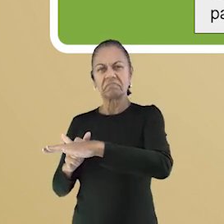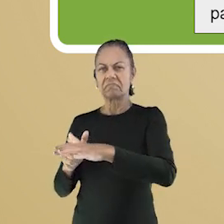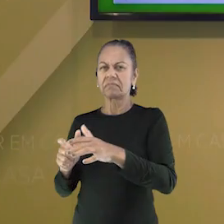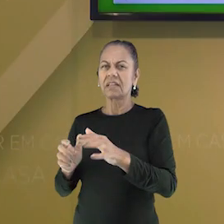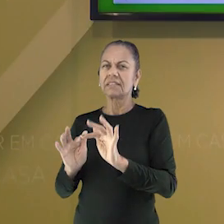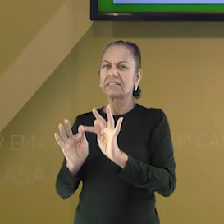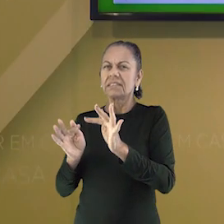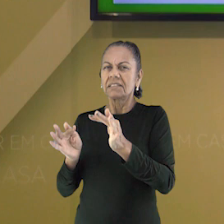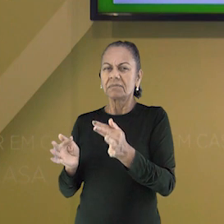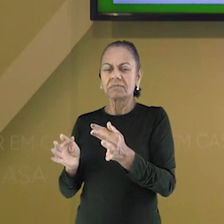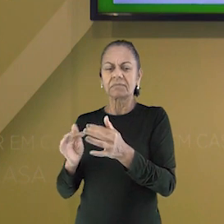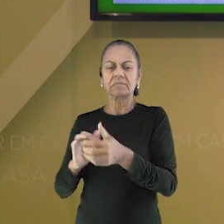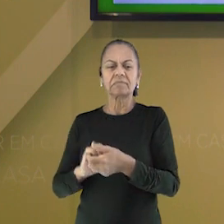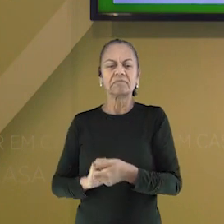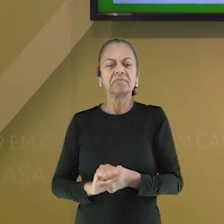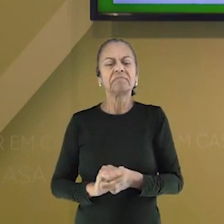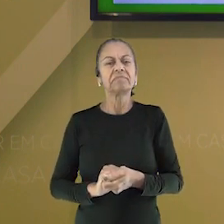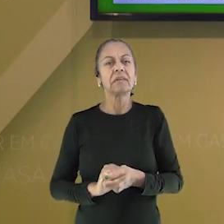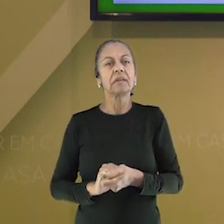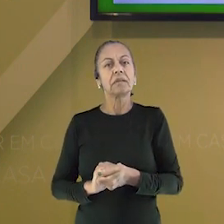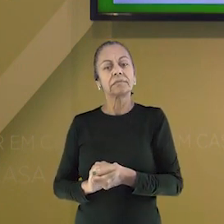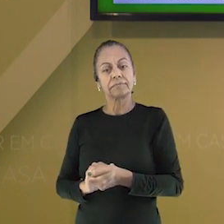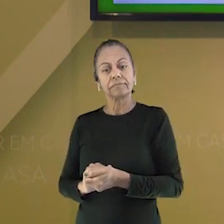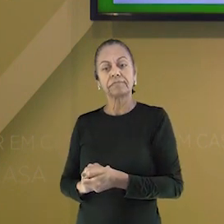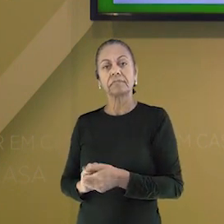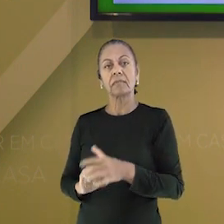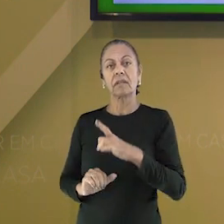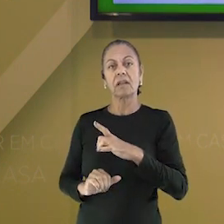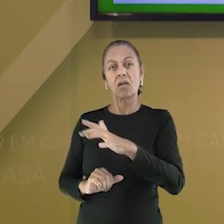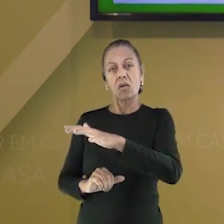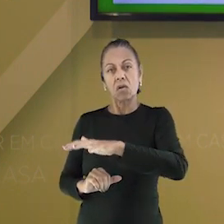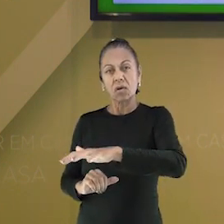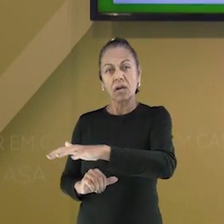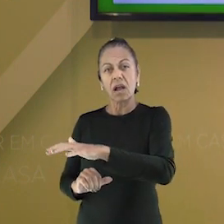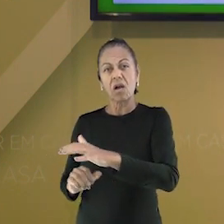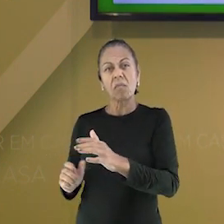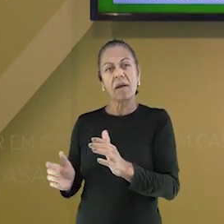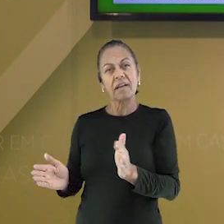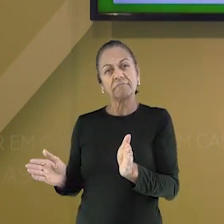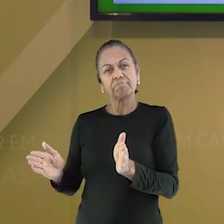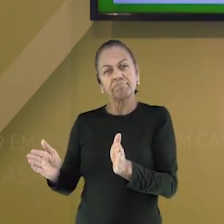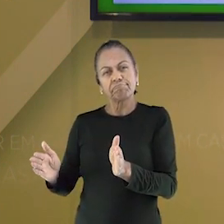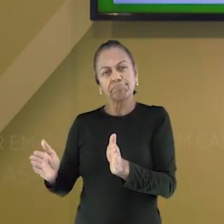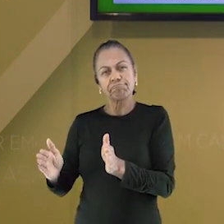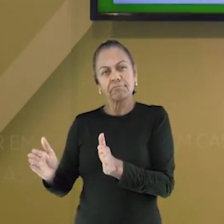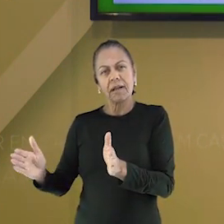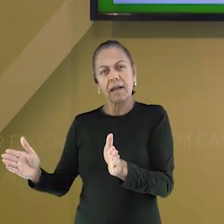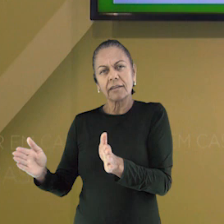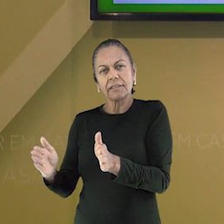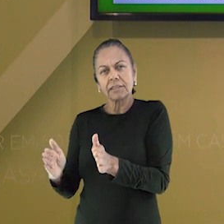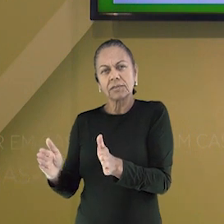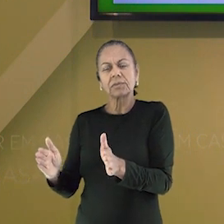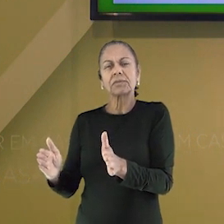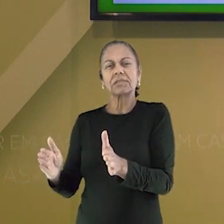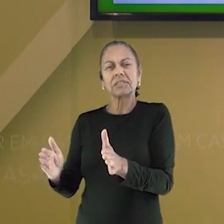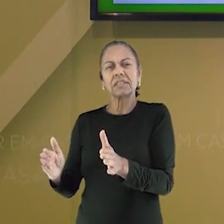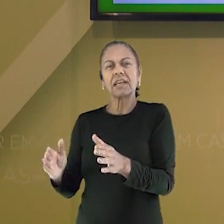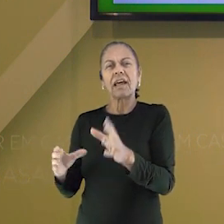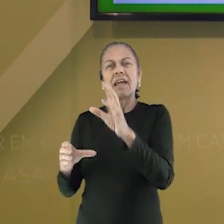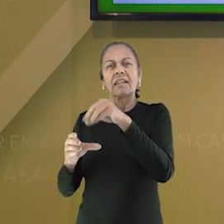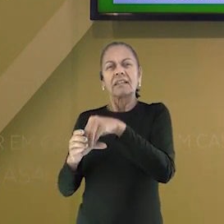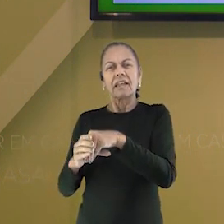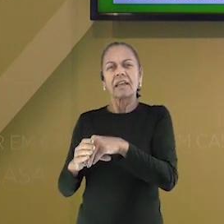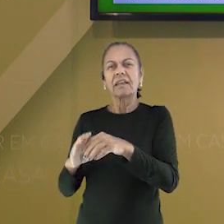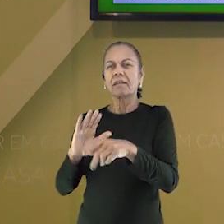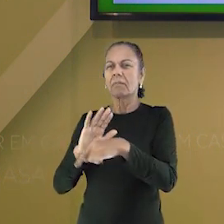lavouras. Ele costuma ocorrer em locais reduzidos, entre a própria família. Não temos muitas vezes funcionários,